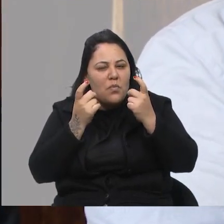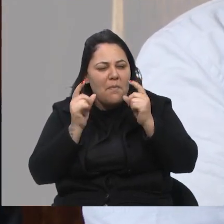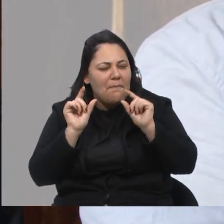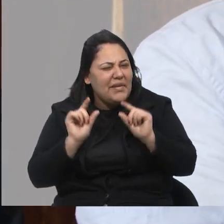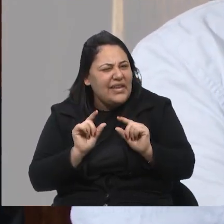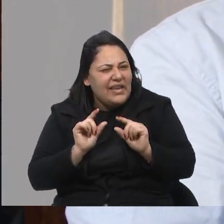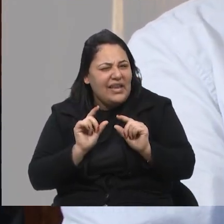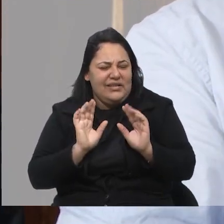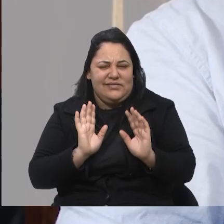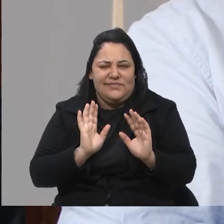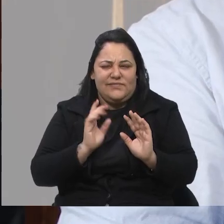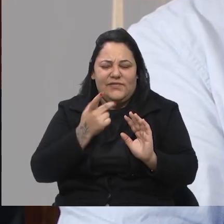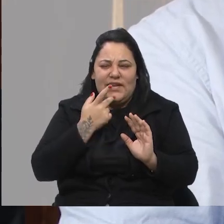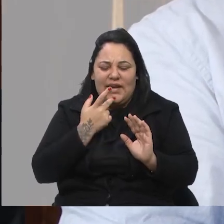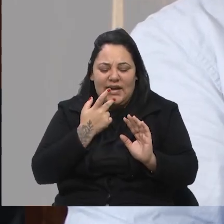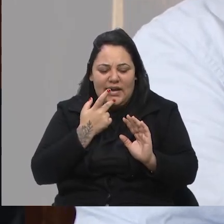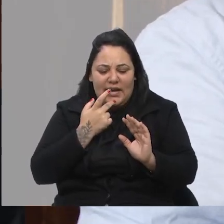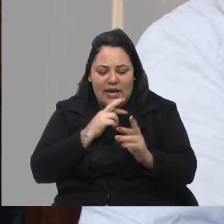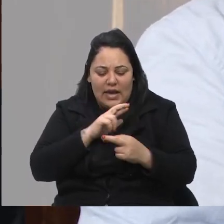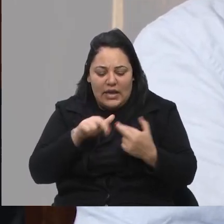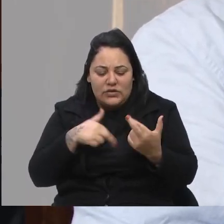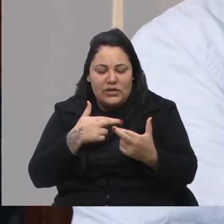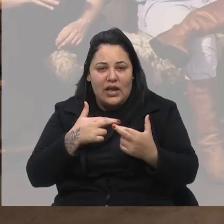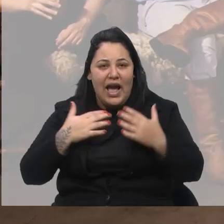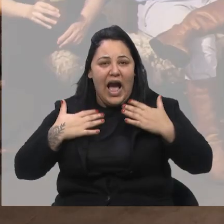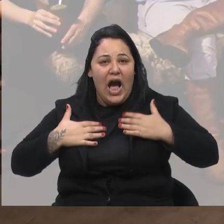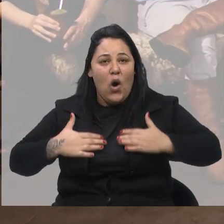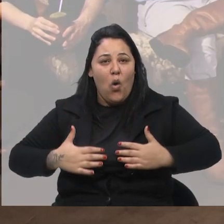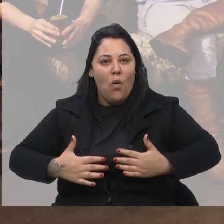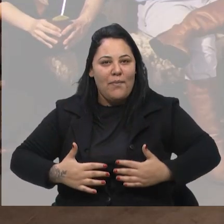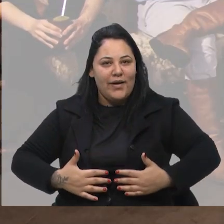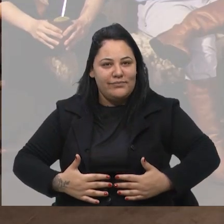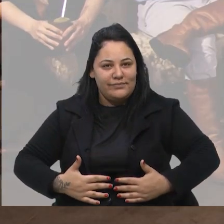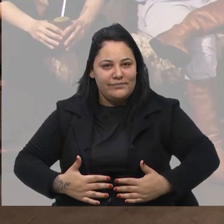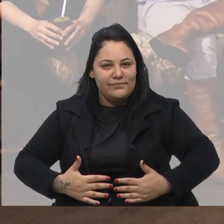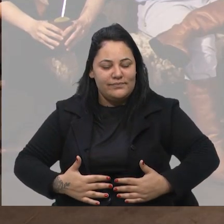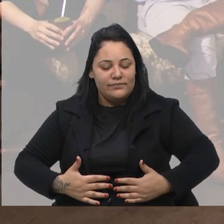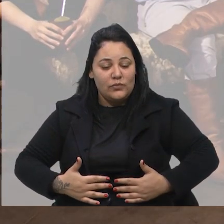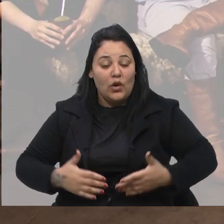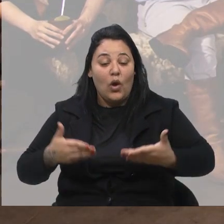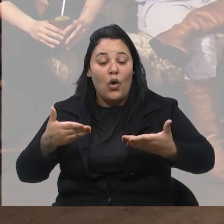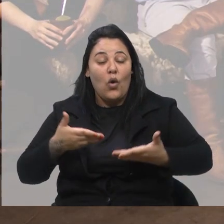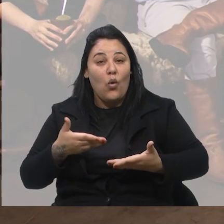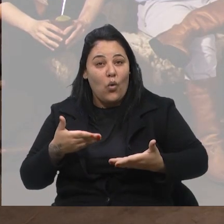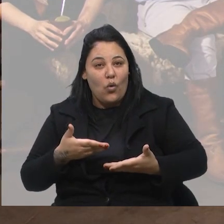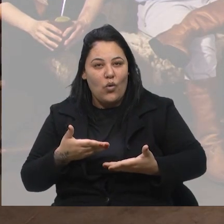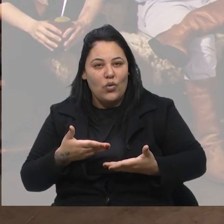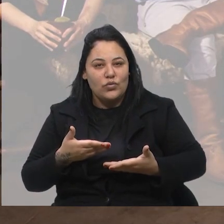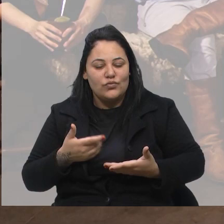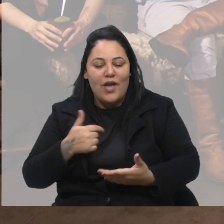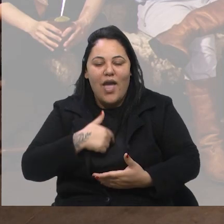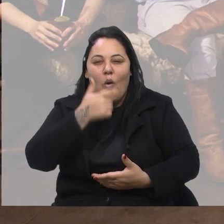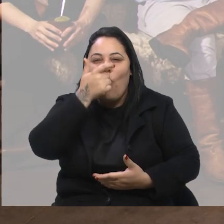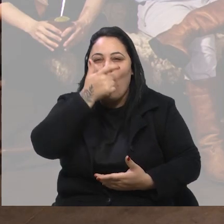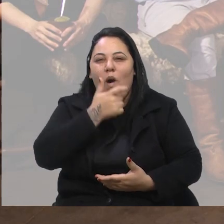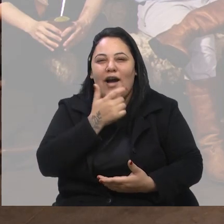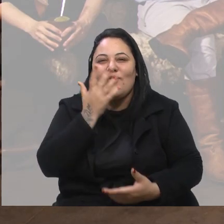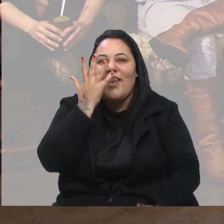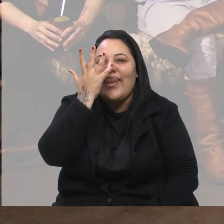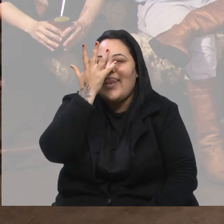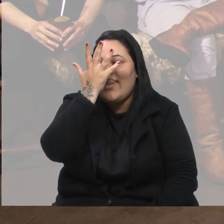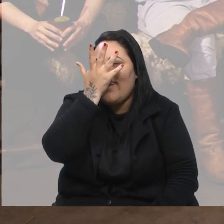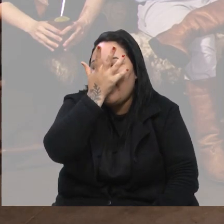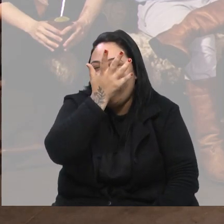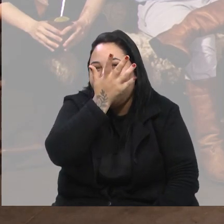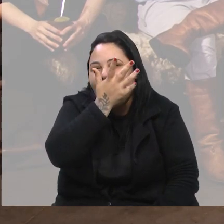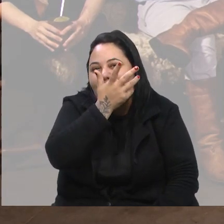pequena, vamos dizer assim, que é a questão da vestimenta, né? Hoje eu digo assim, eu acho lindo quem pode dançar